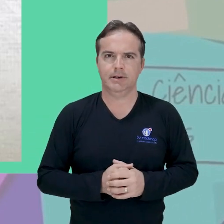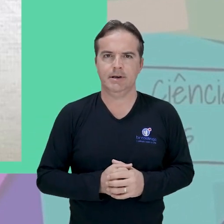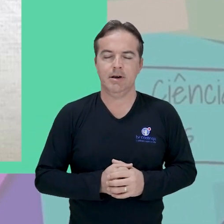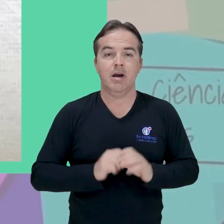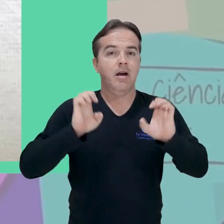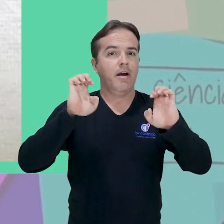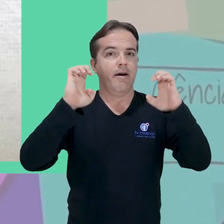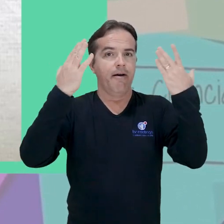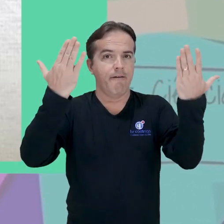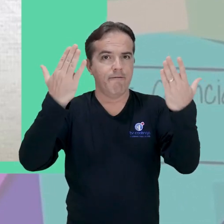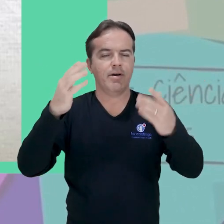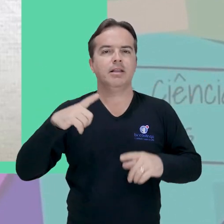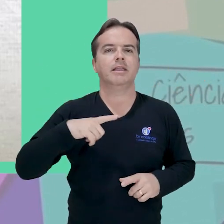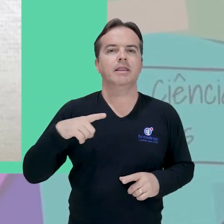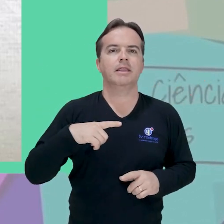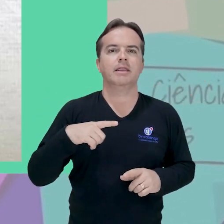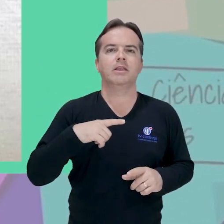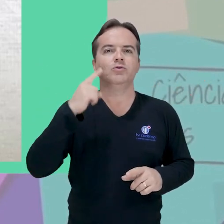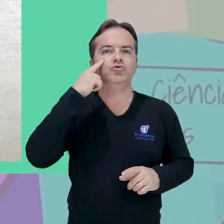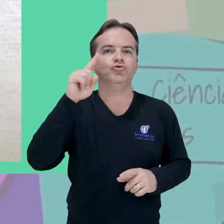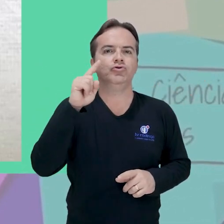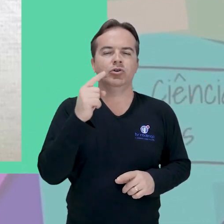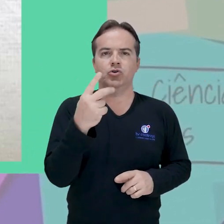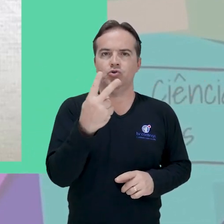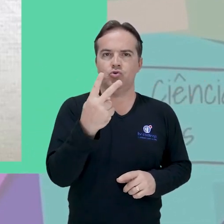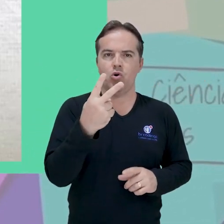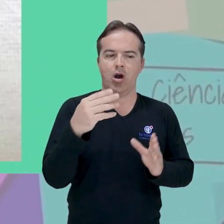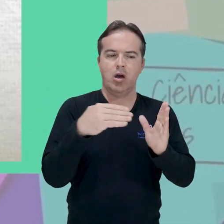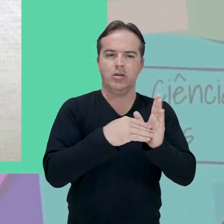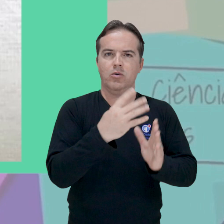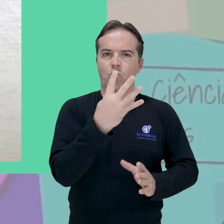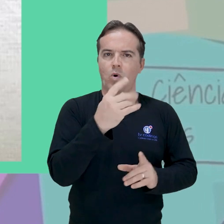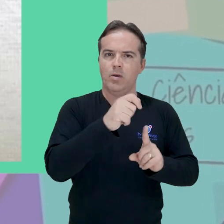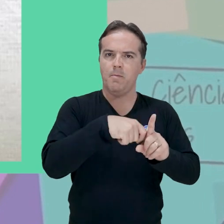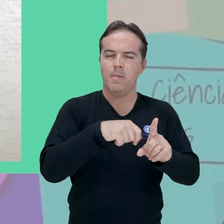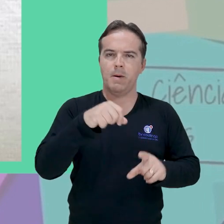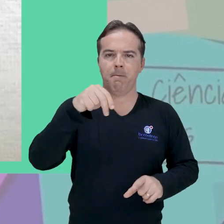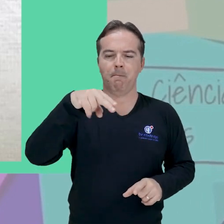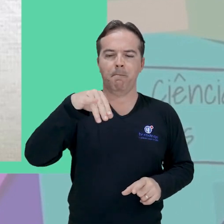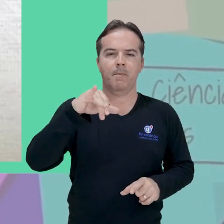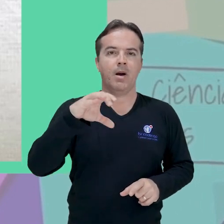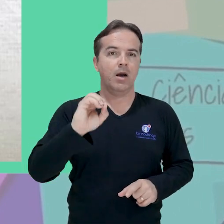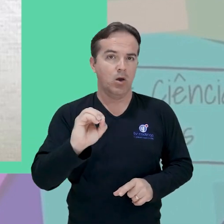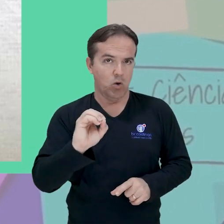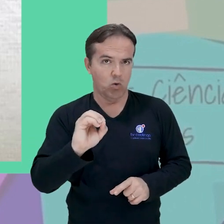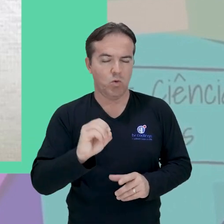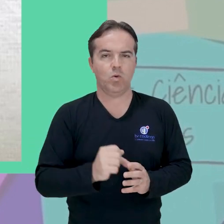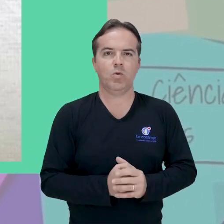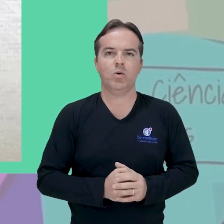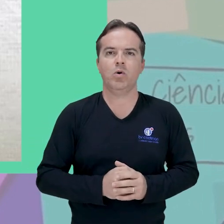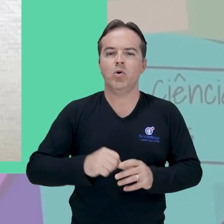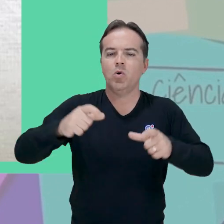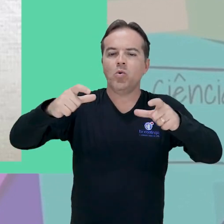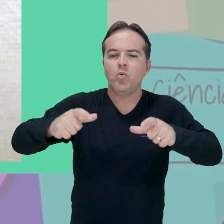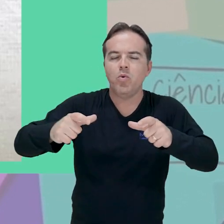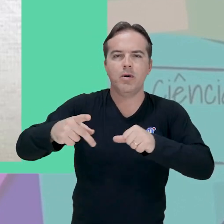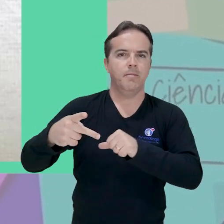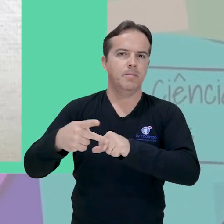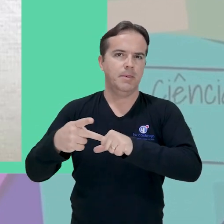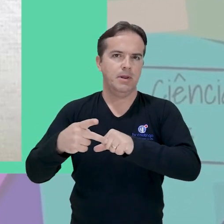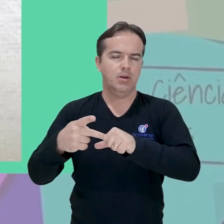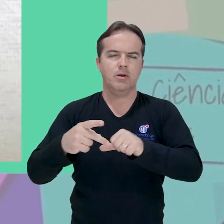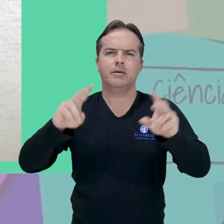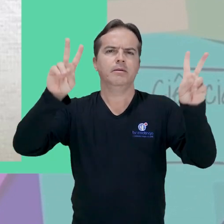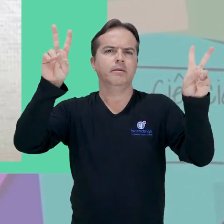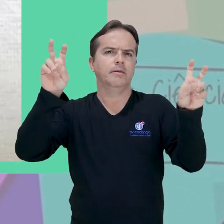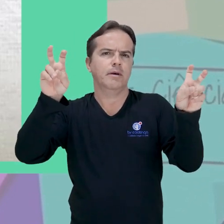realizado entre os dias 2 e 4 de Maio no Campus sede Petrolina com com tema